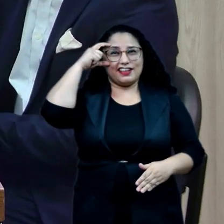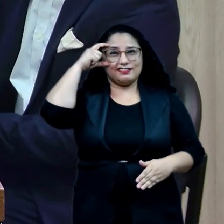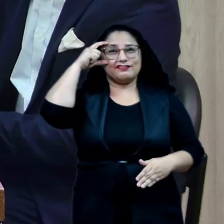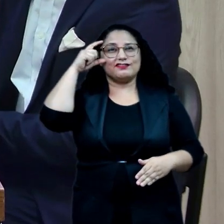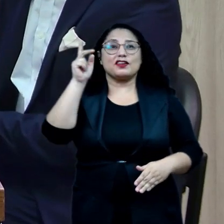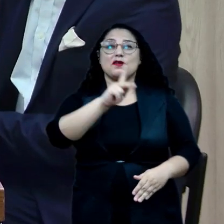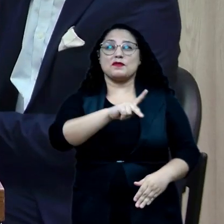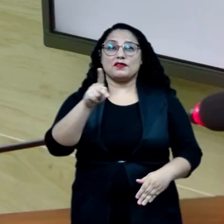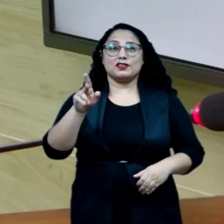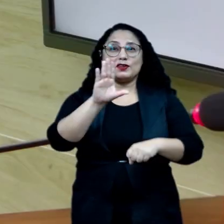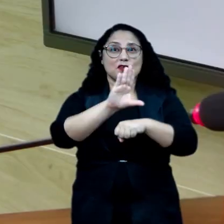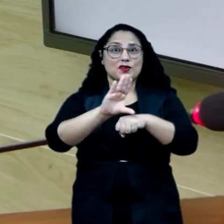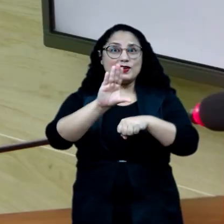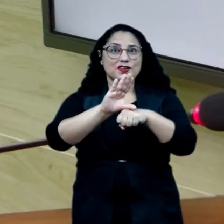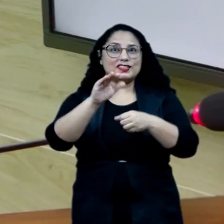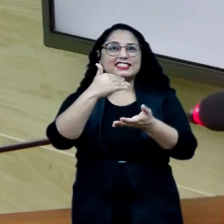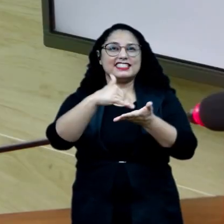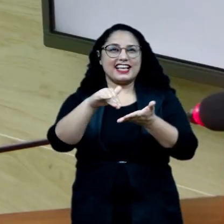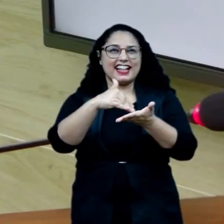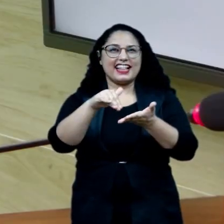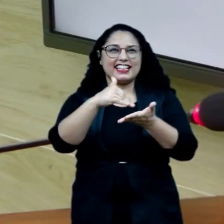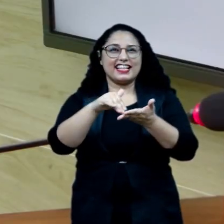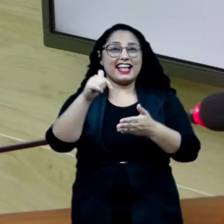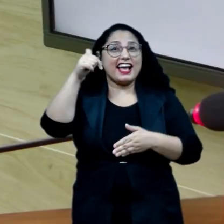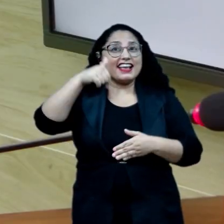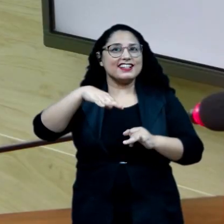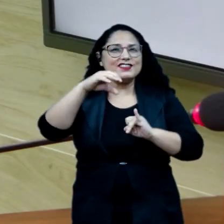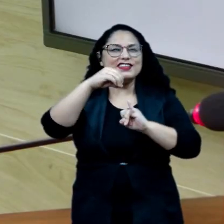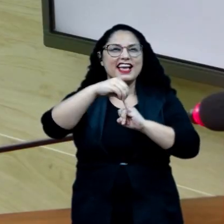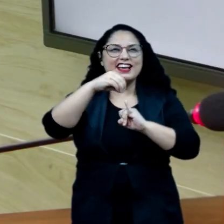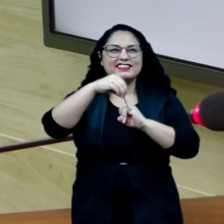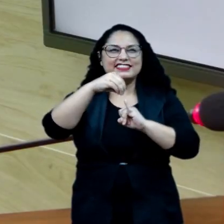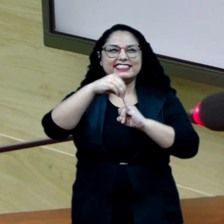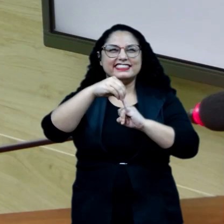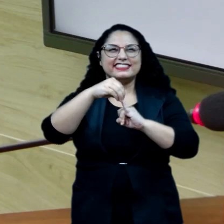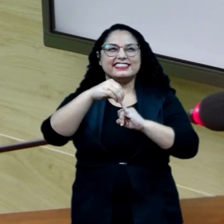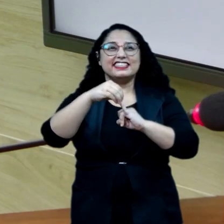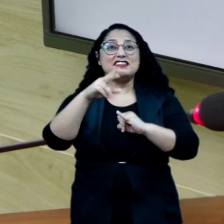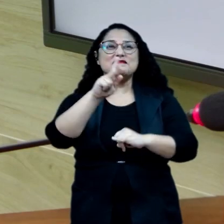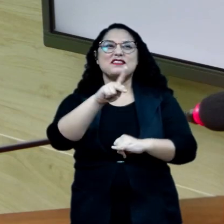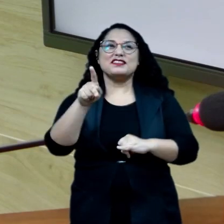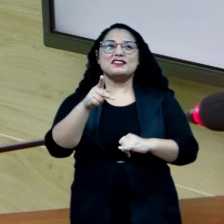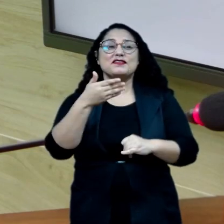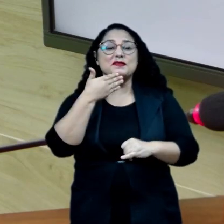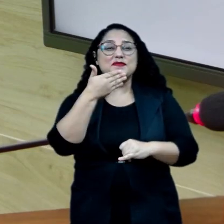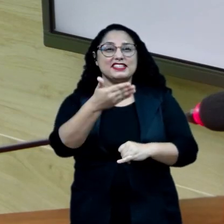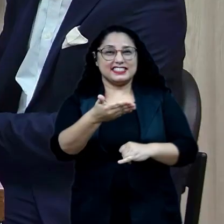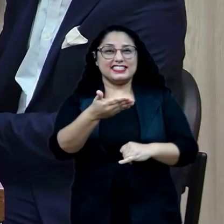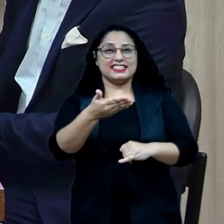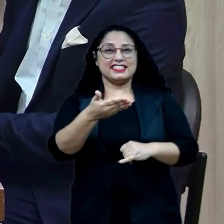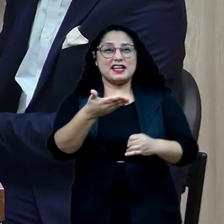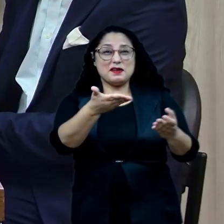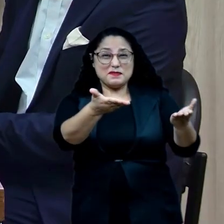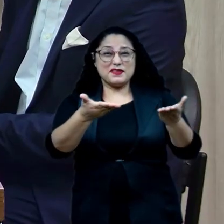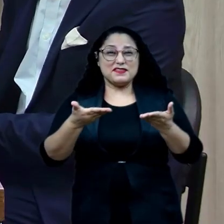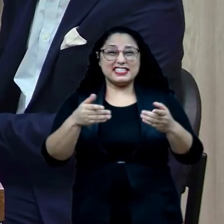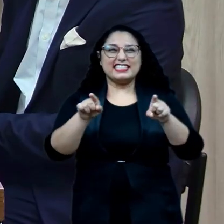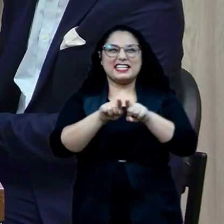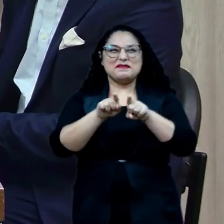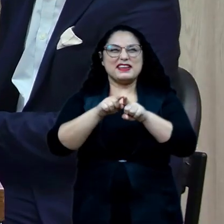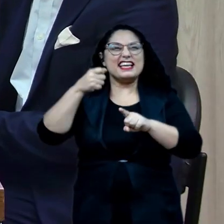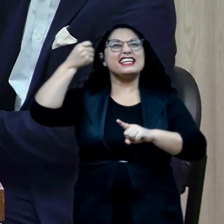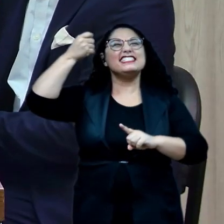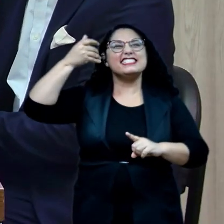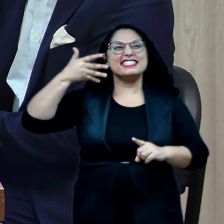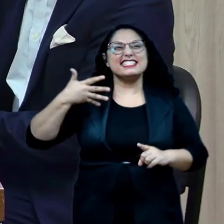que é professor do curso de secretariado aqui do IFB. E aí, professor, eu vou pedir para você dar as suas boas-vindas e também fazer